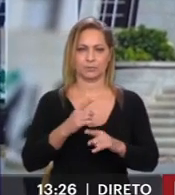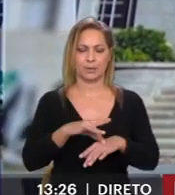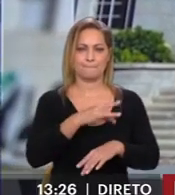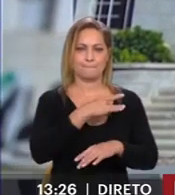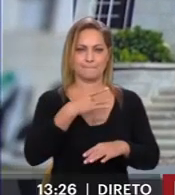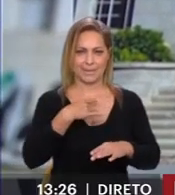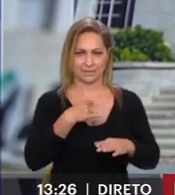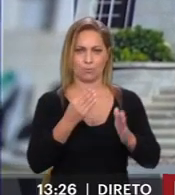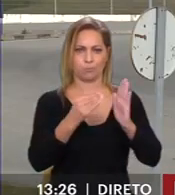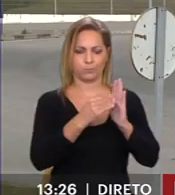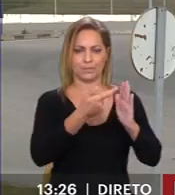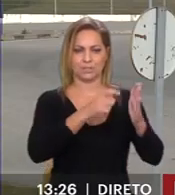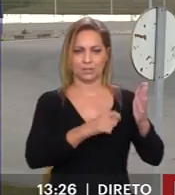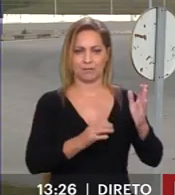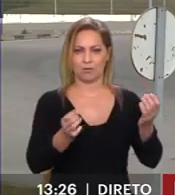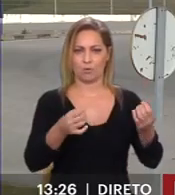escalas.